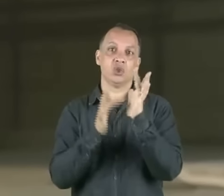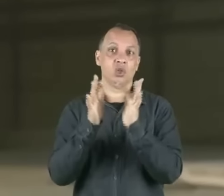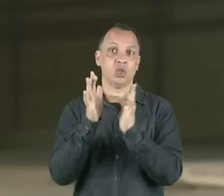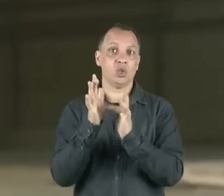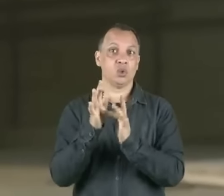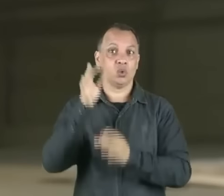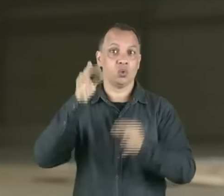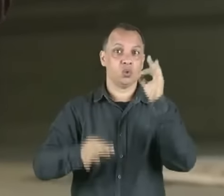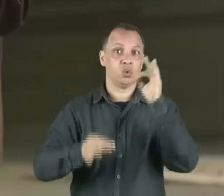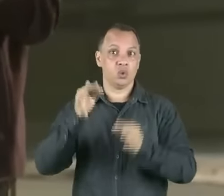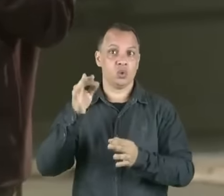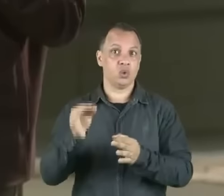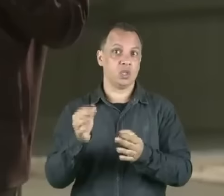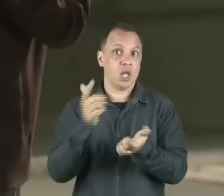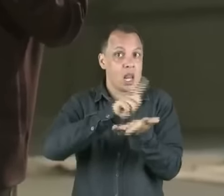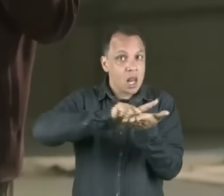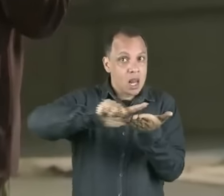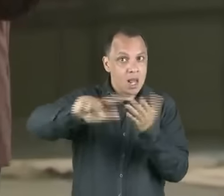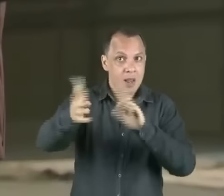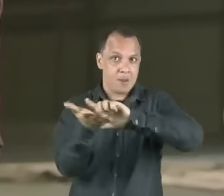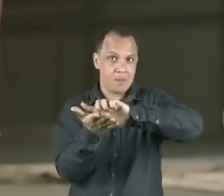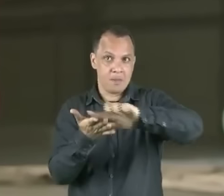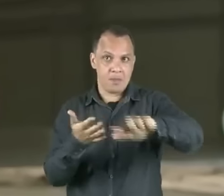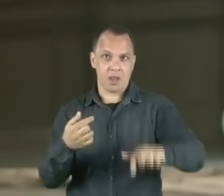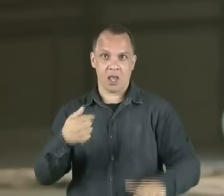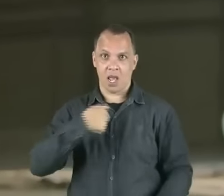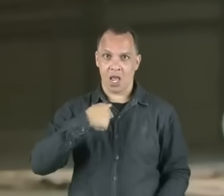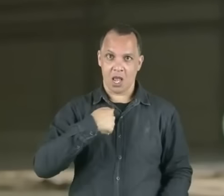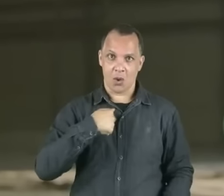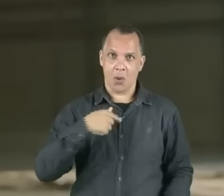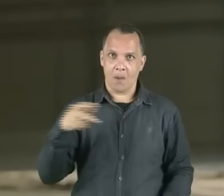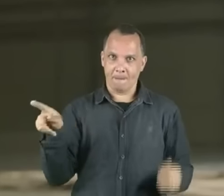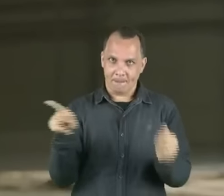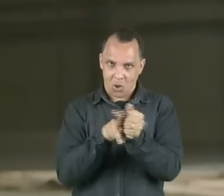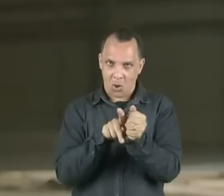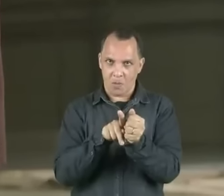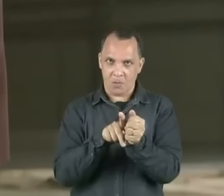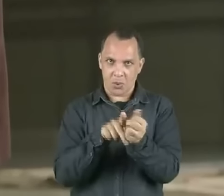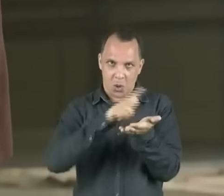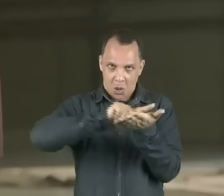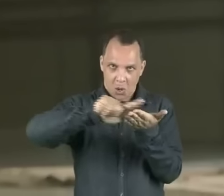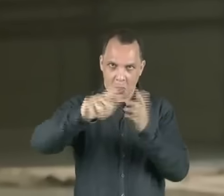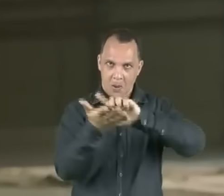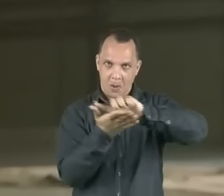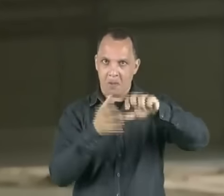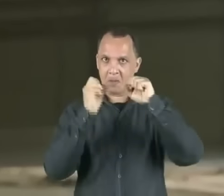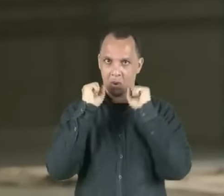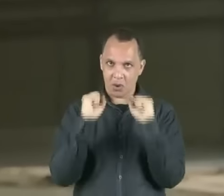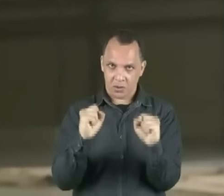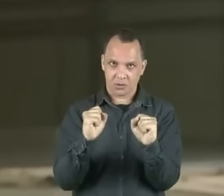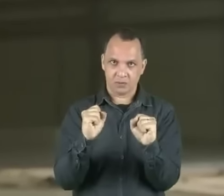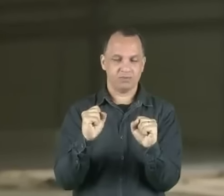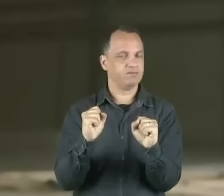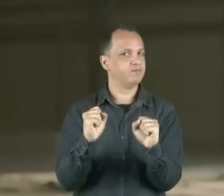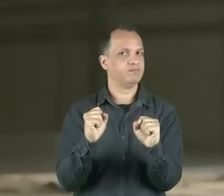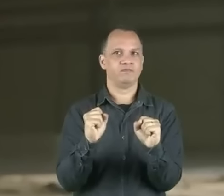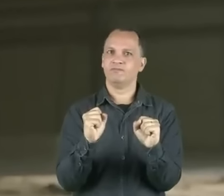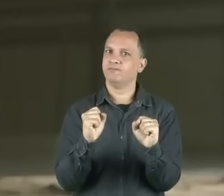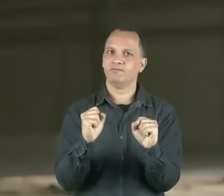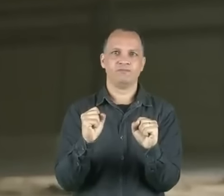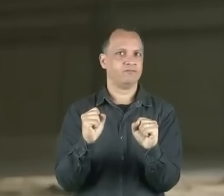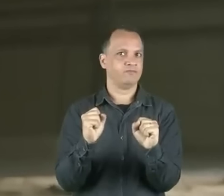e assim como não é a minha verdade é verdade de Cristo Jesus à qual o Espírito Santo me conduz